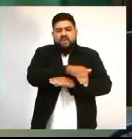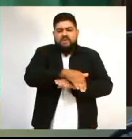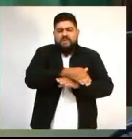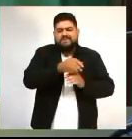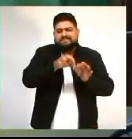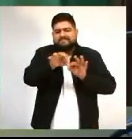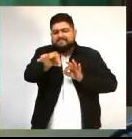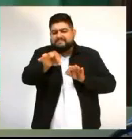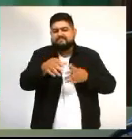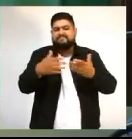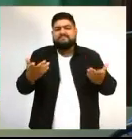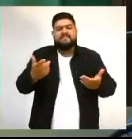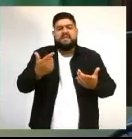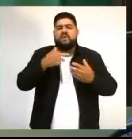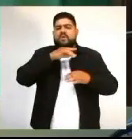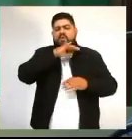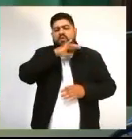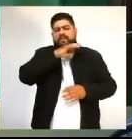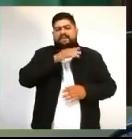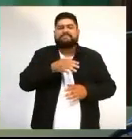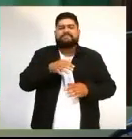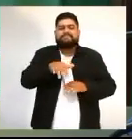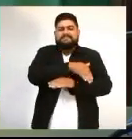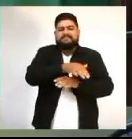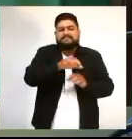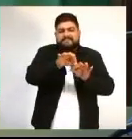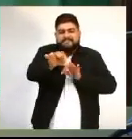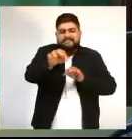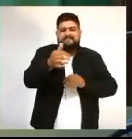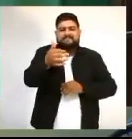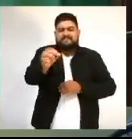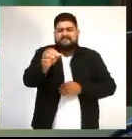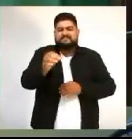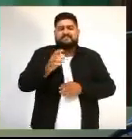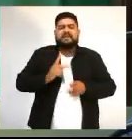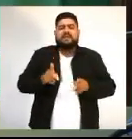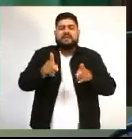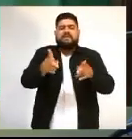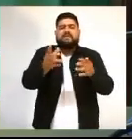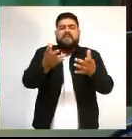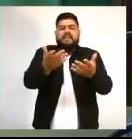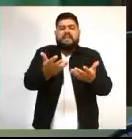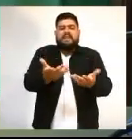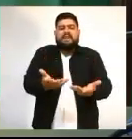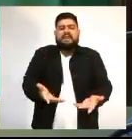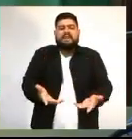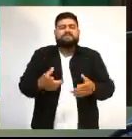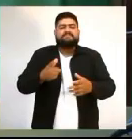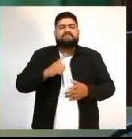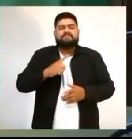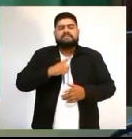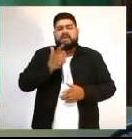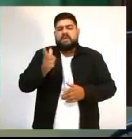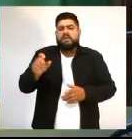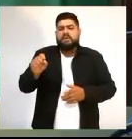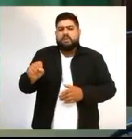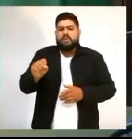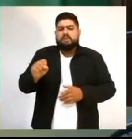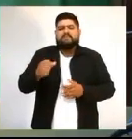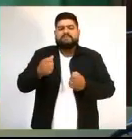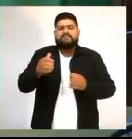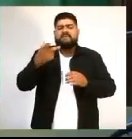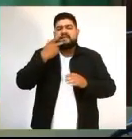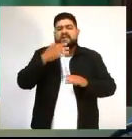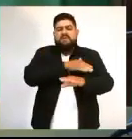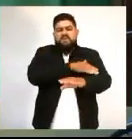mas não está em condições boas. A décima linha, nós temos uma ponte caindo lá já faz anos, não foi recuperada. A 48, e aí eu tenho que falar que foi recuperada